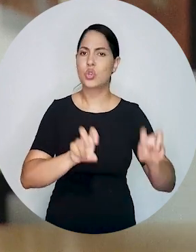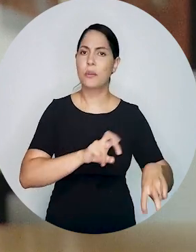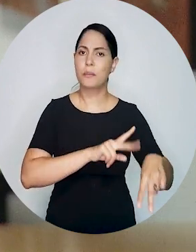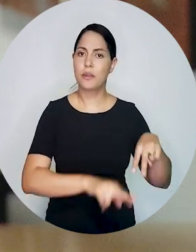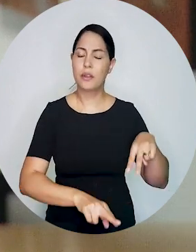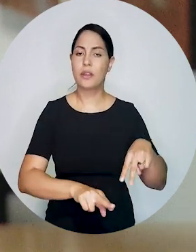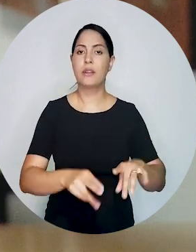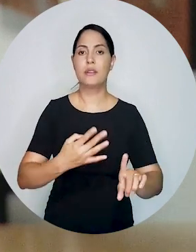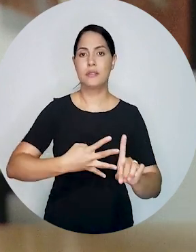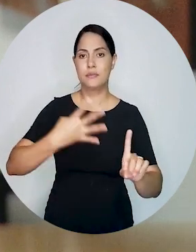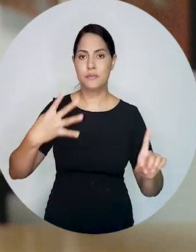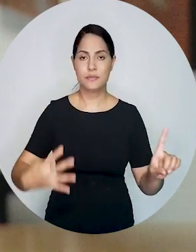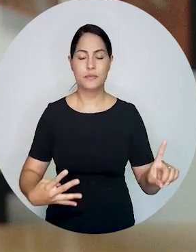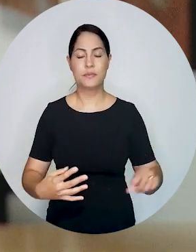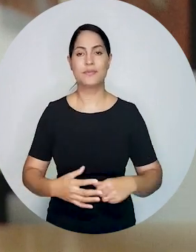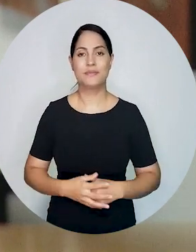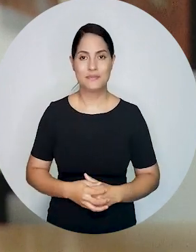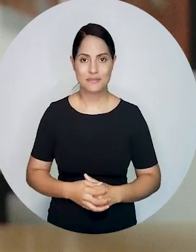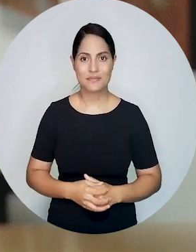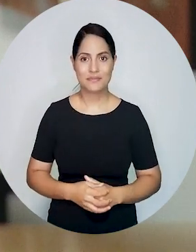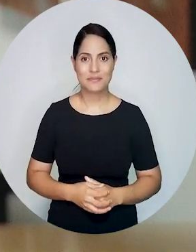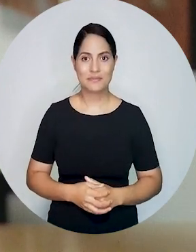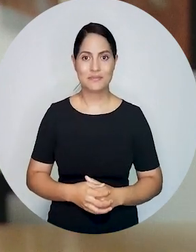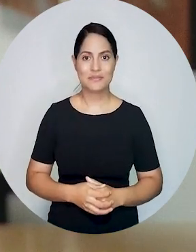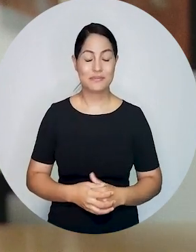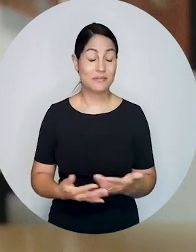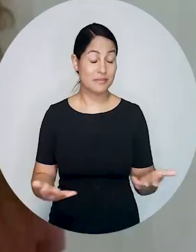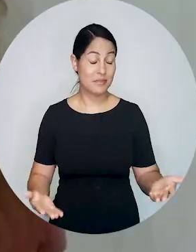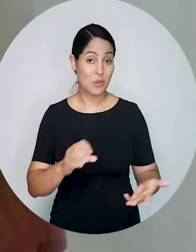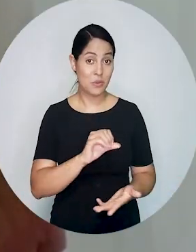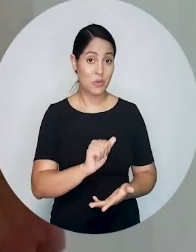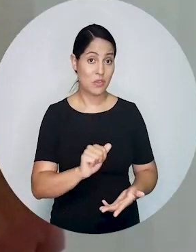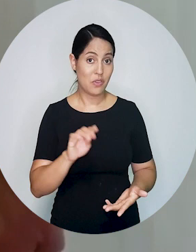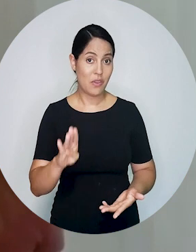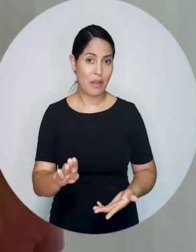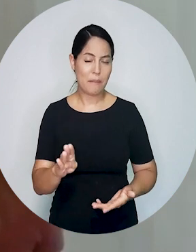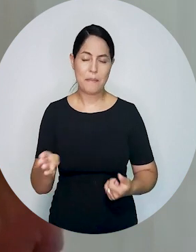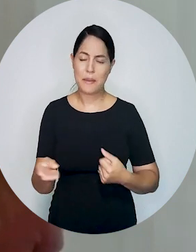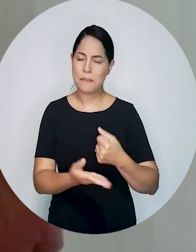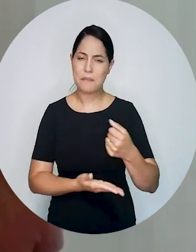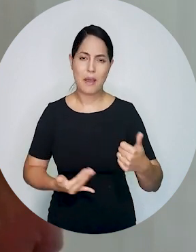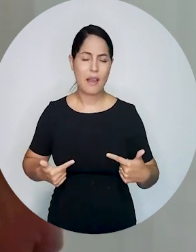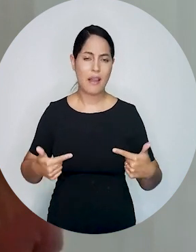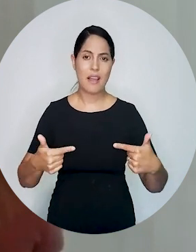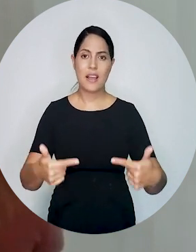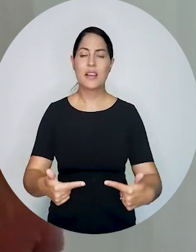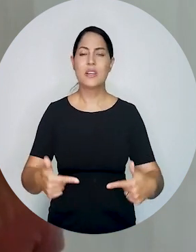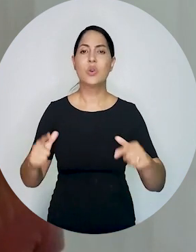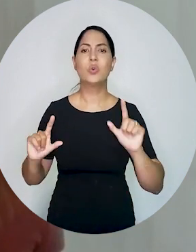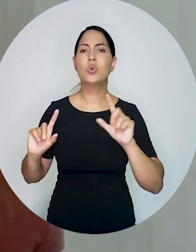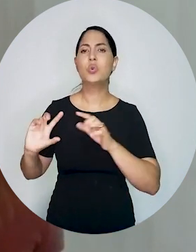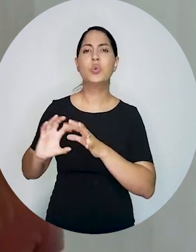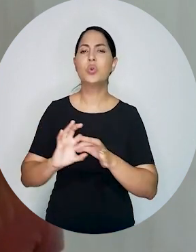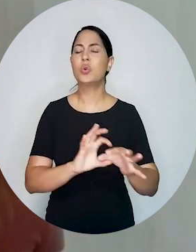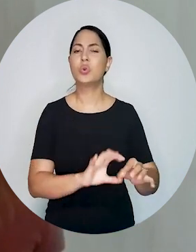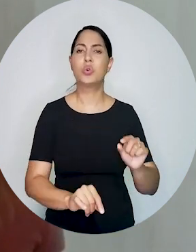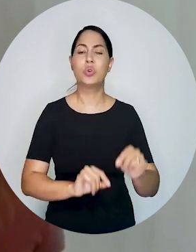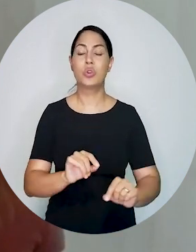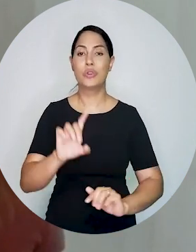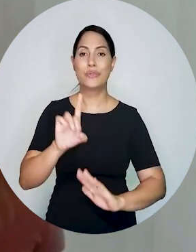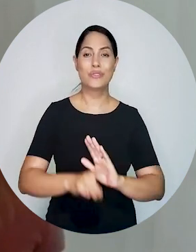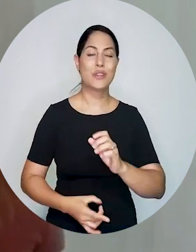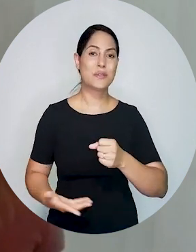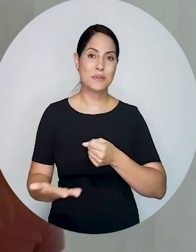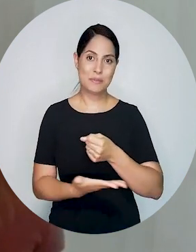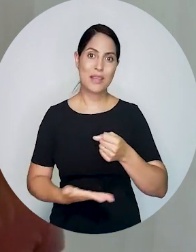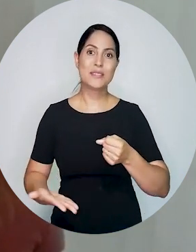advocacia ligadas às causas LGBTQIAP+. A OAB tem esse papel fundamental em garantir aqui o artigo 5º,